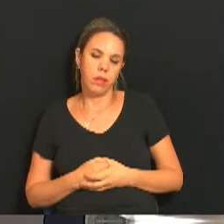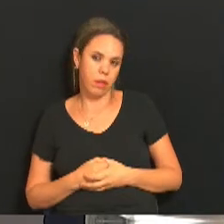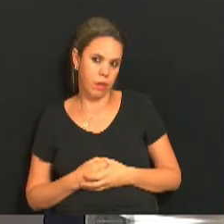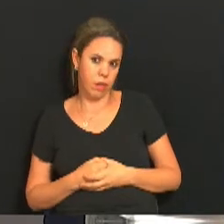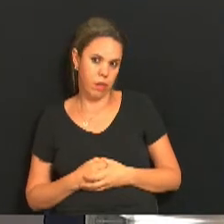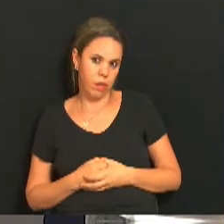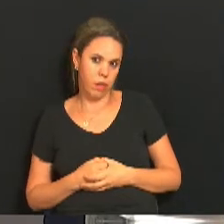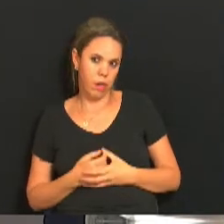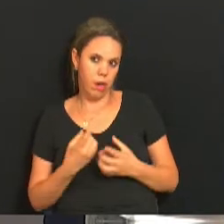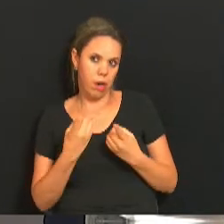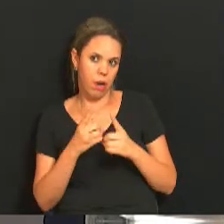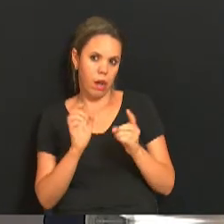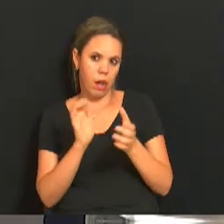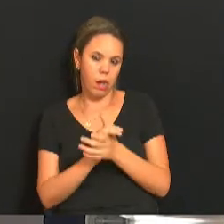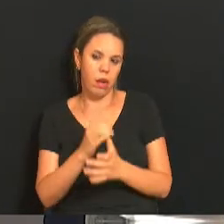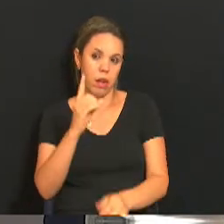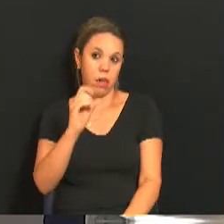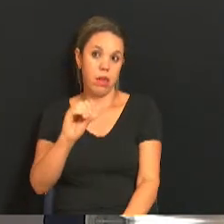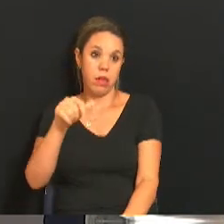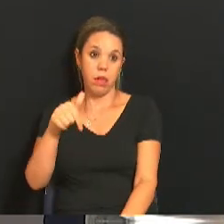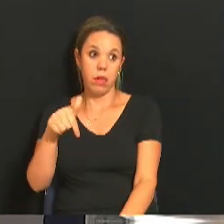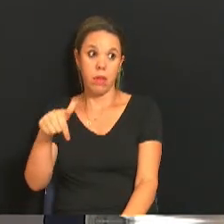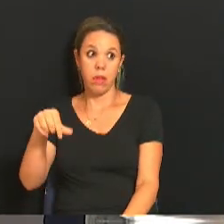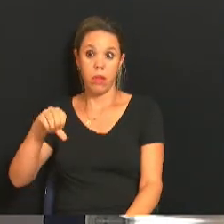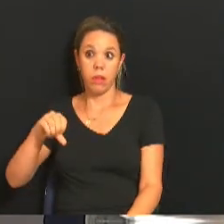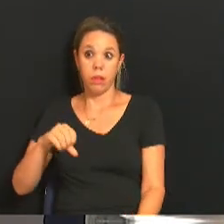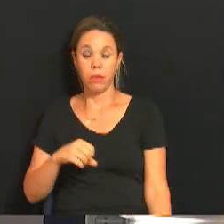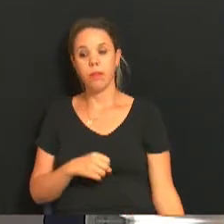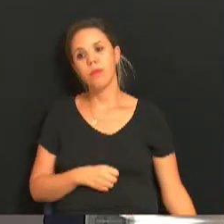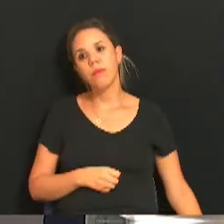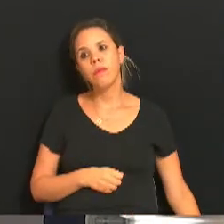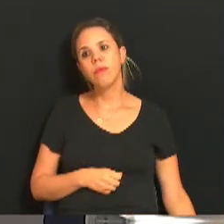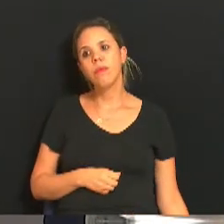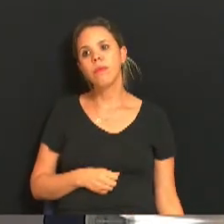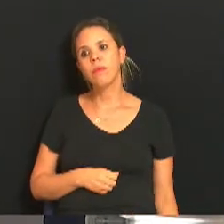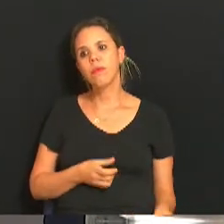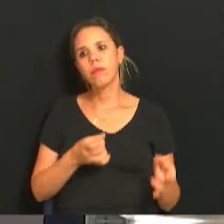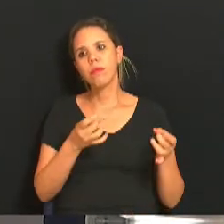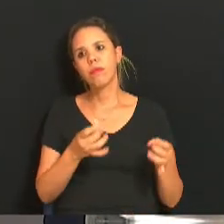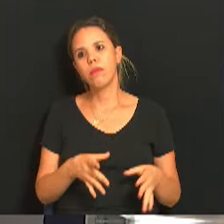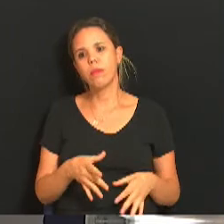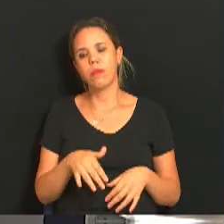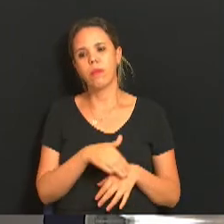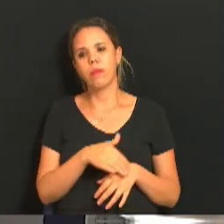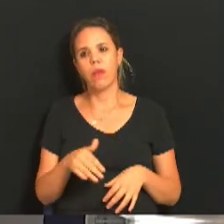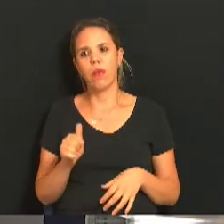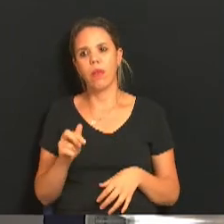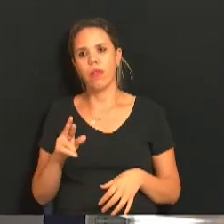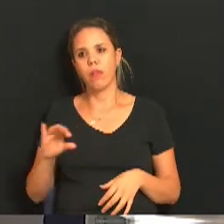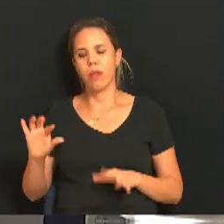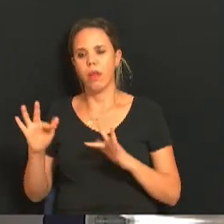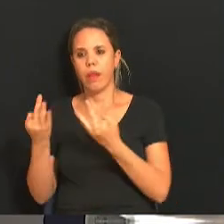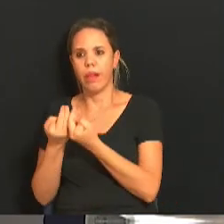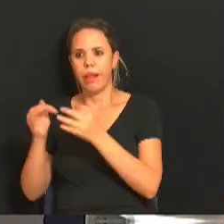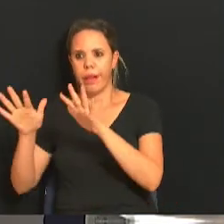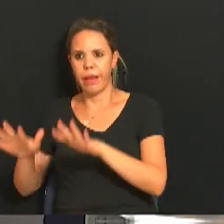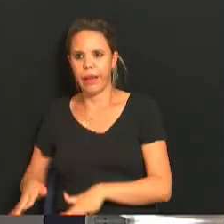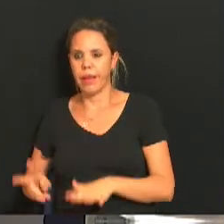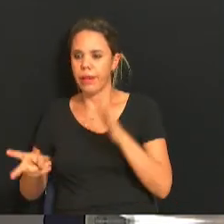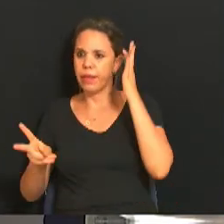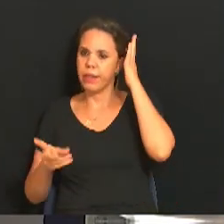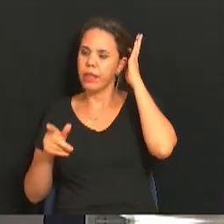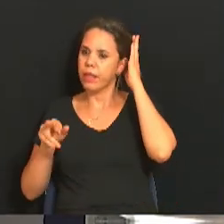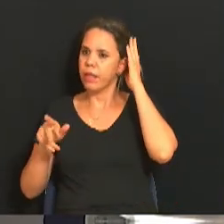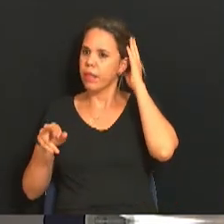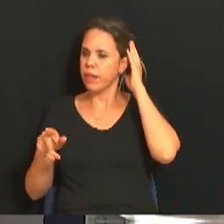fazer 1971 online E aí eu saio da Rua Antônio Manoel mas a minha família ficou aqui já tem